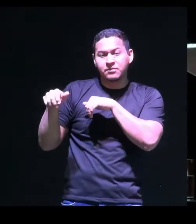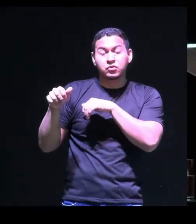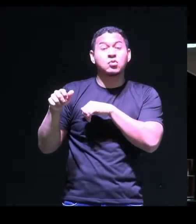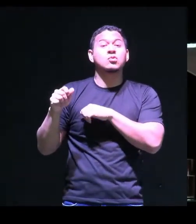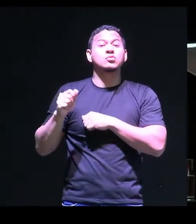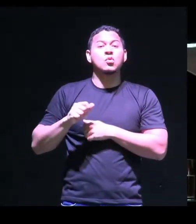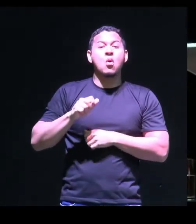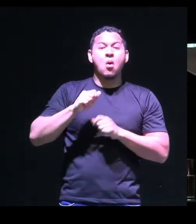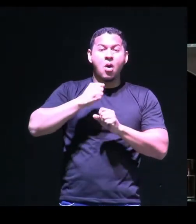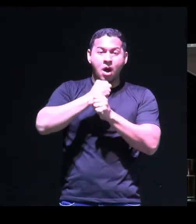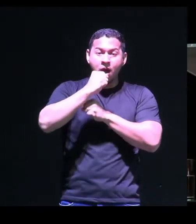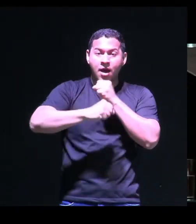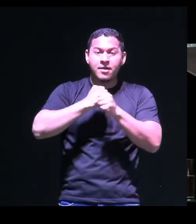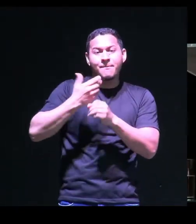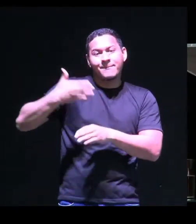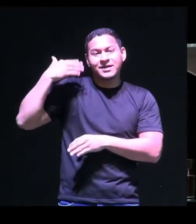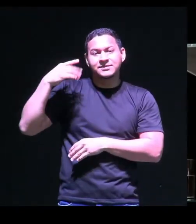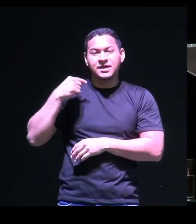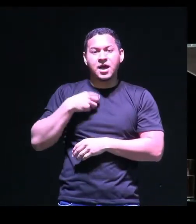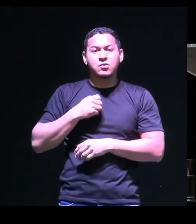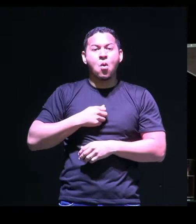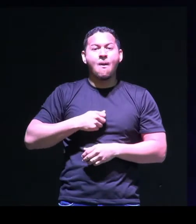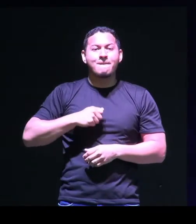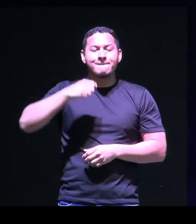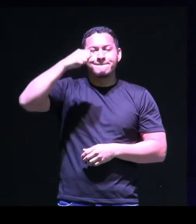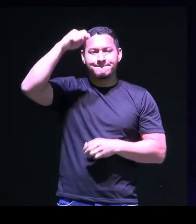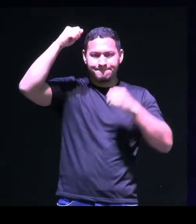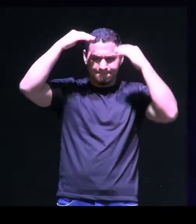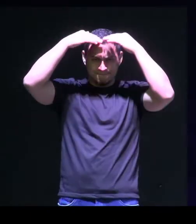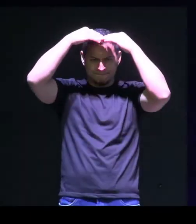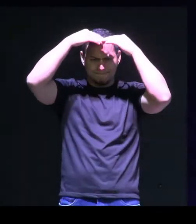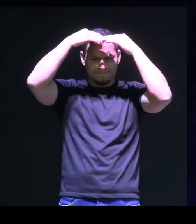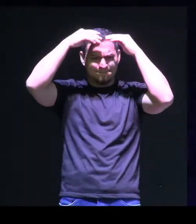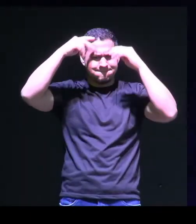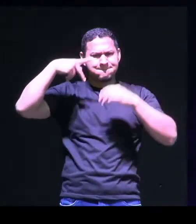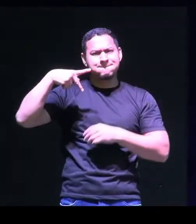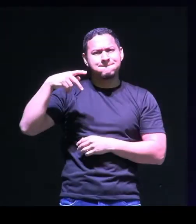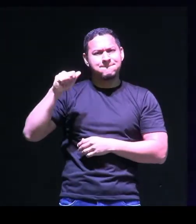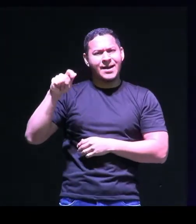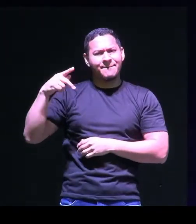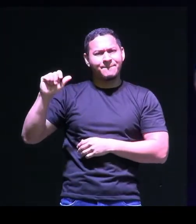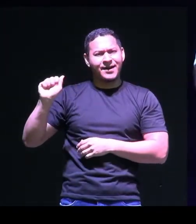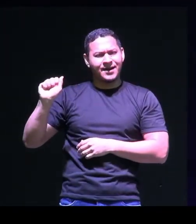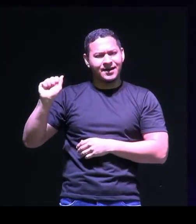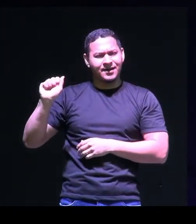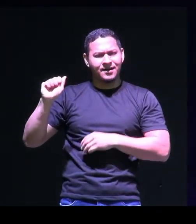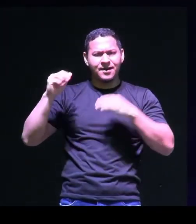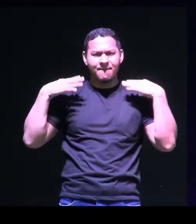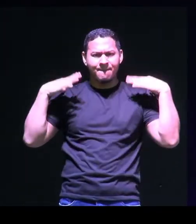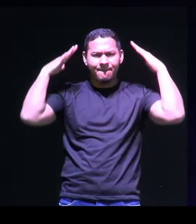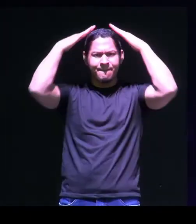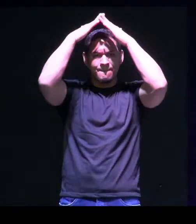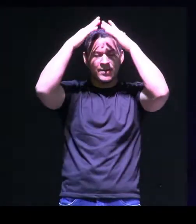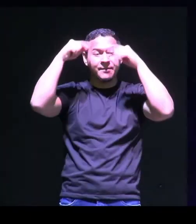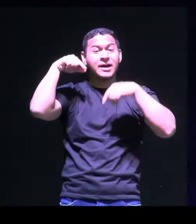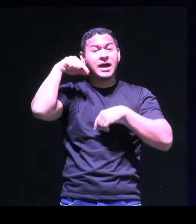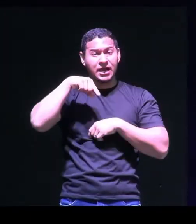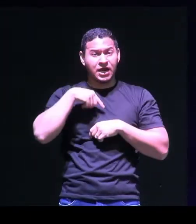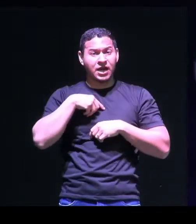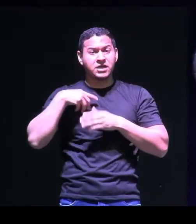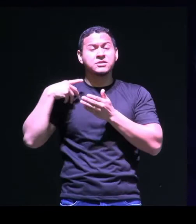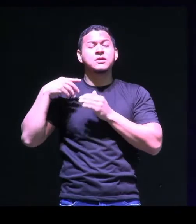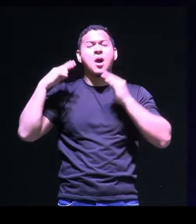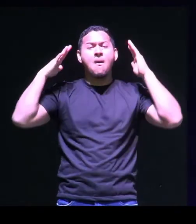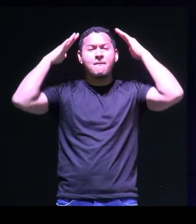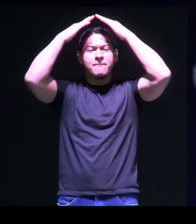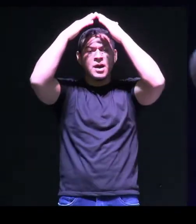e vários líderes mundiais religiosos. Por exemplo, os líderes, tanto os religiosos como os civis. O